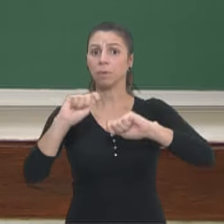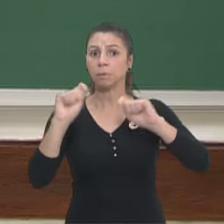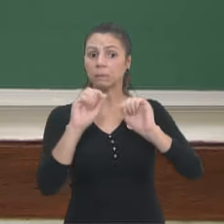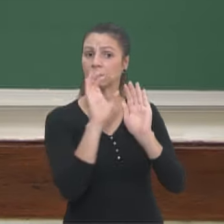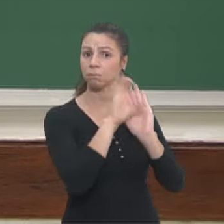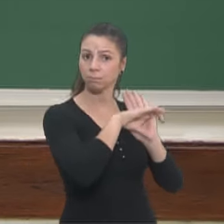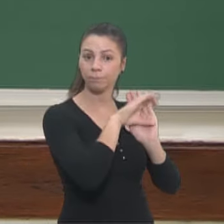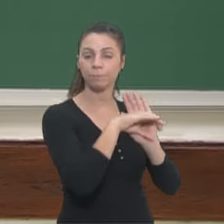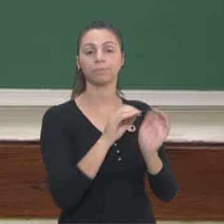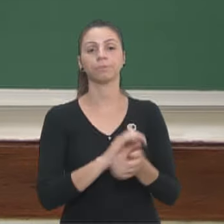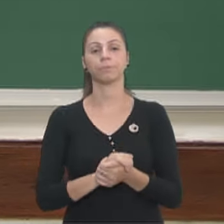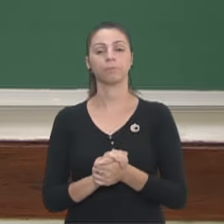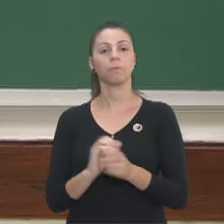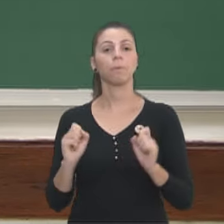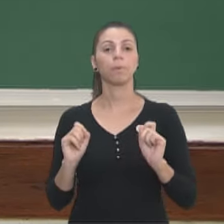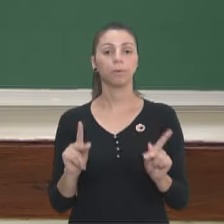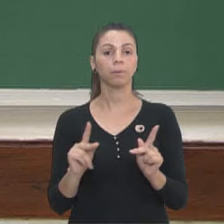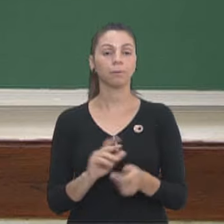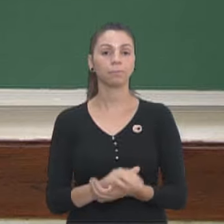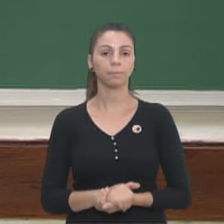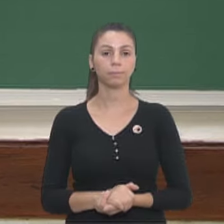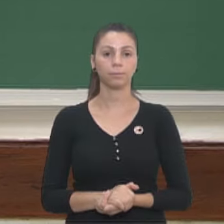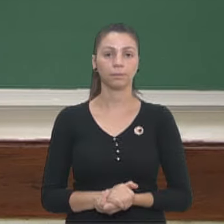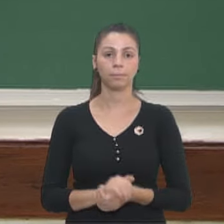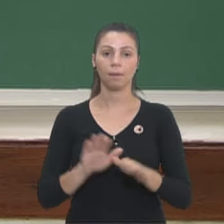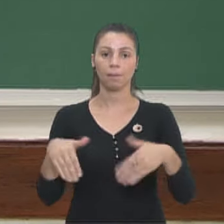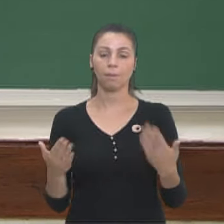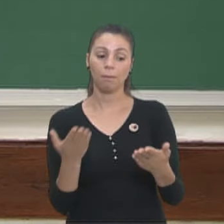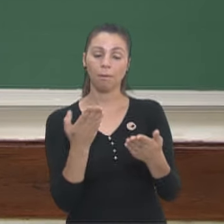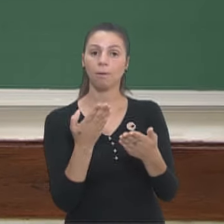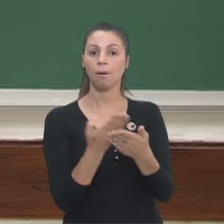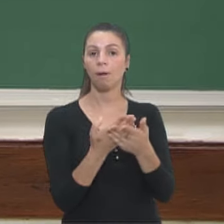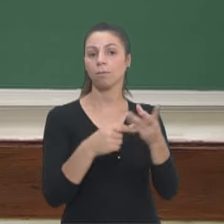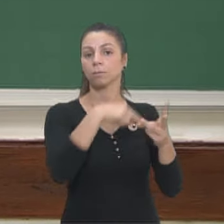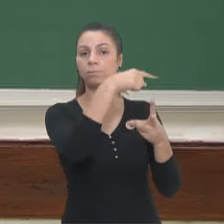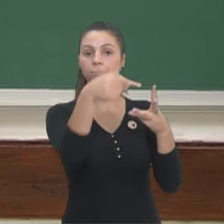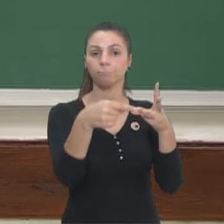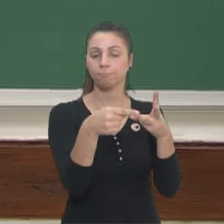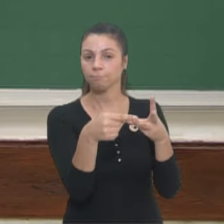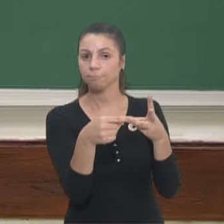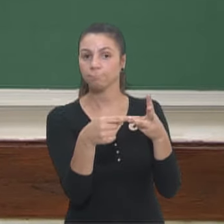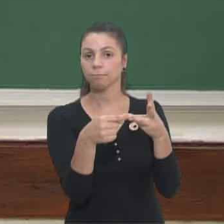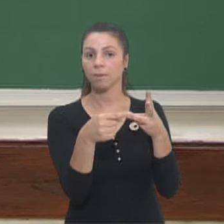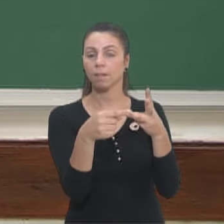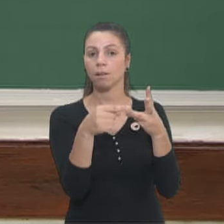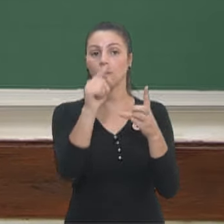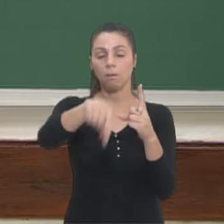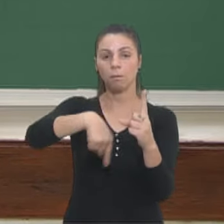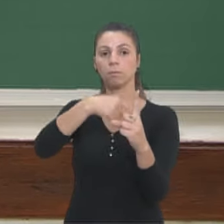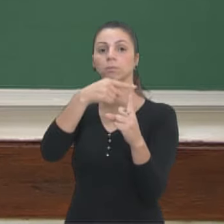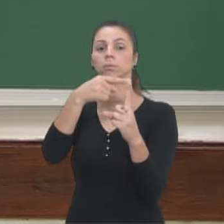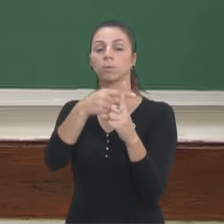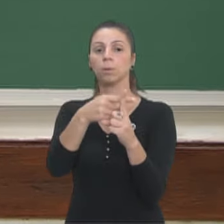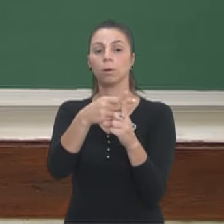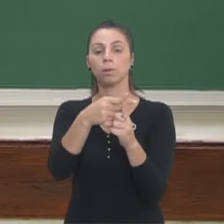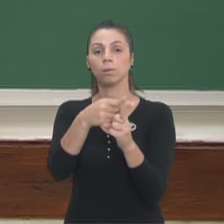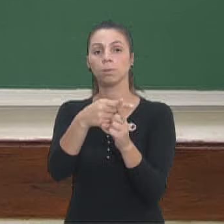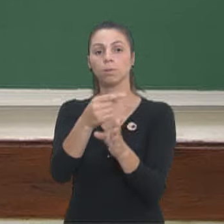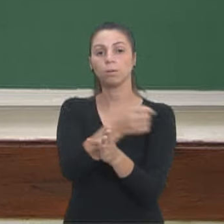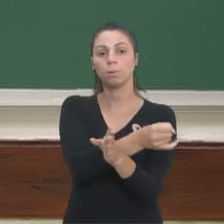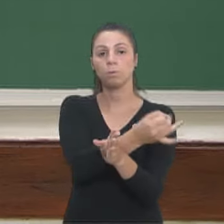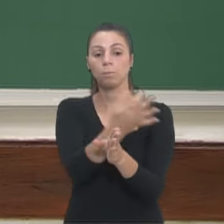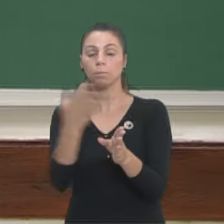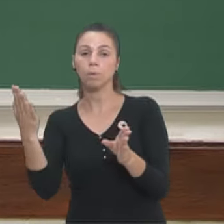conceito. Muito bem. Na aula 3, a gente falou sobre adição de números inteiros. E lá a